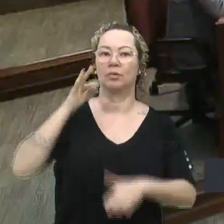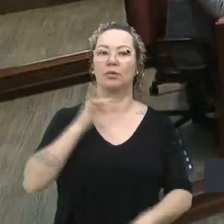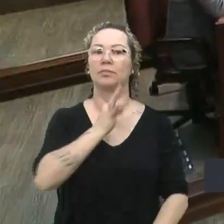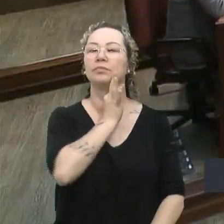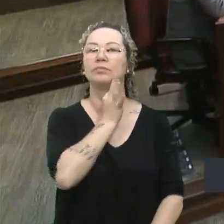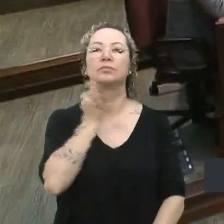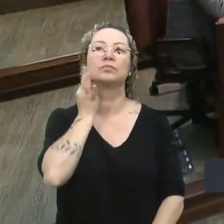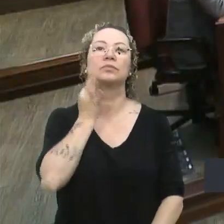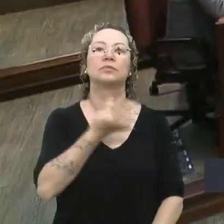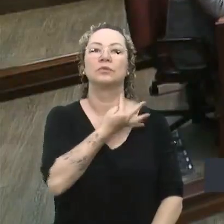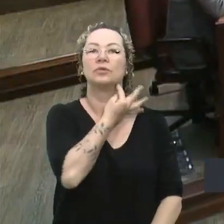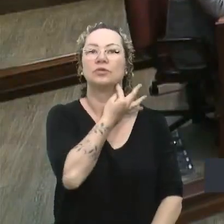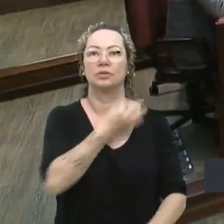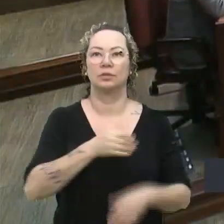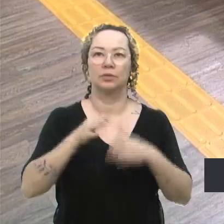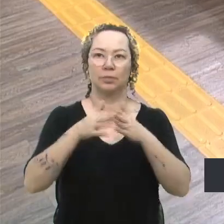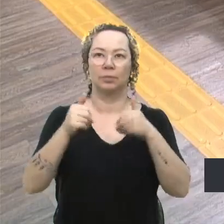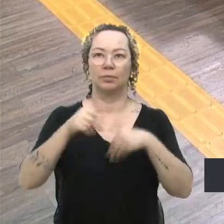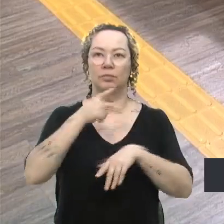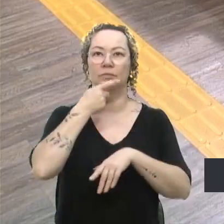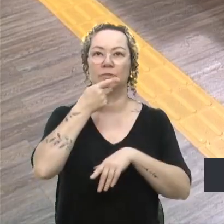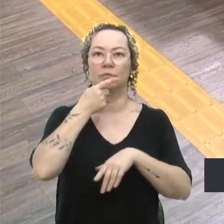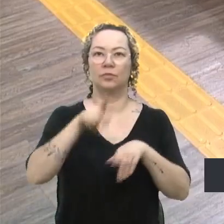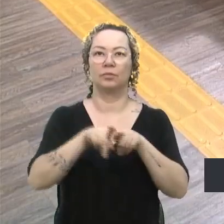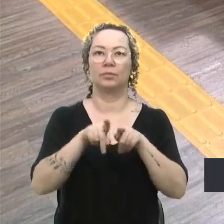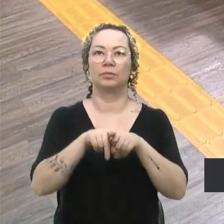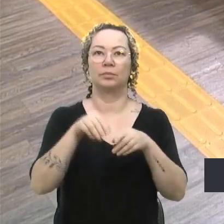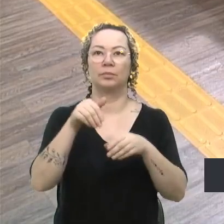Peço a palavra, presidente.